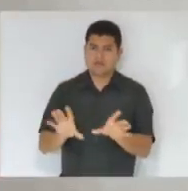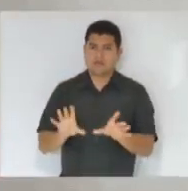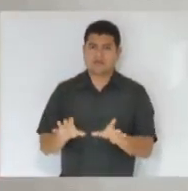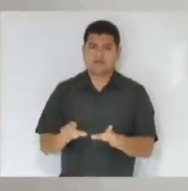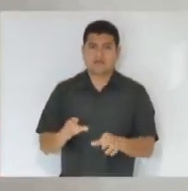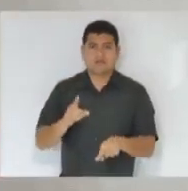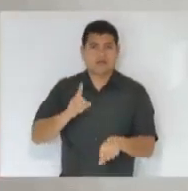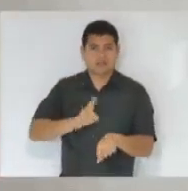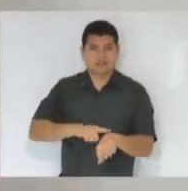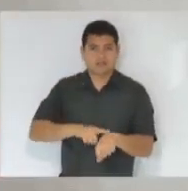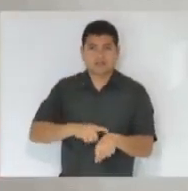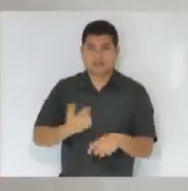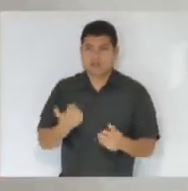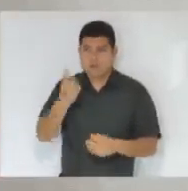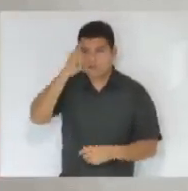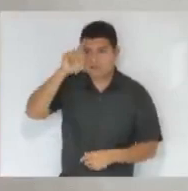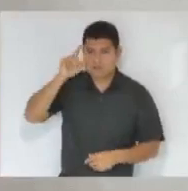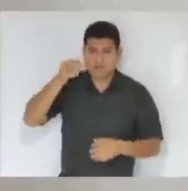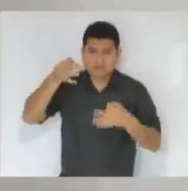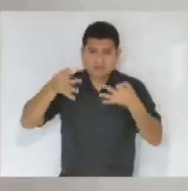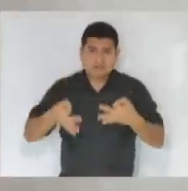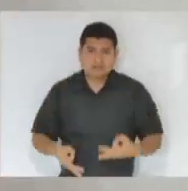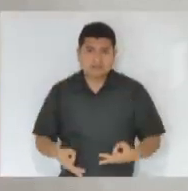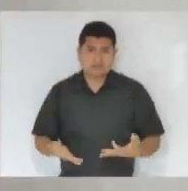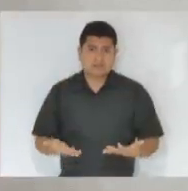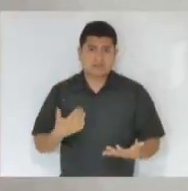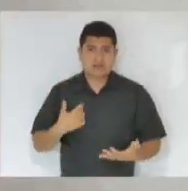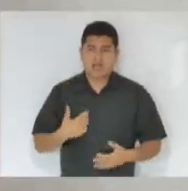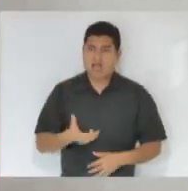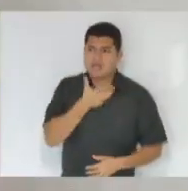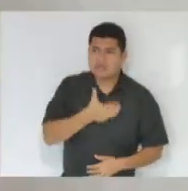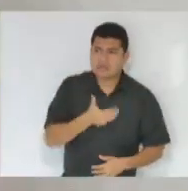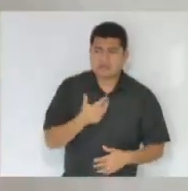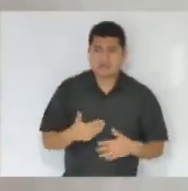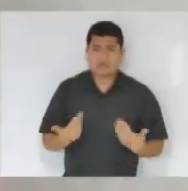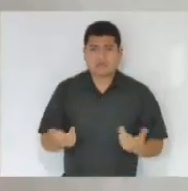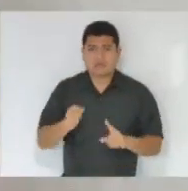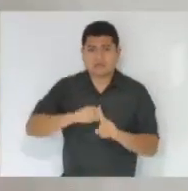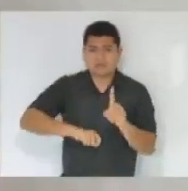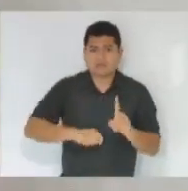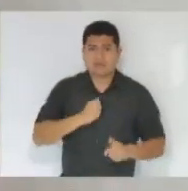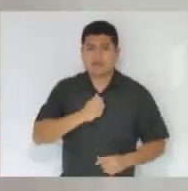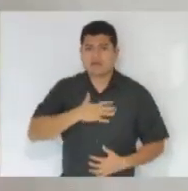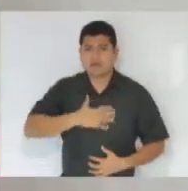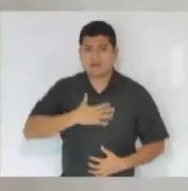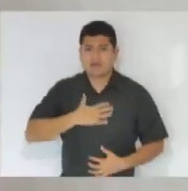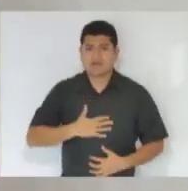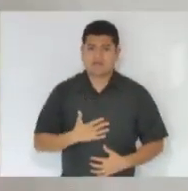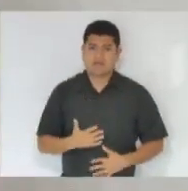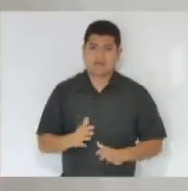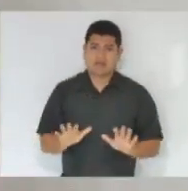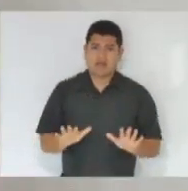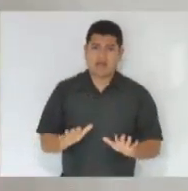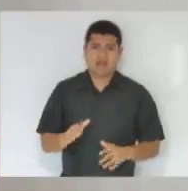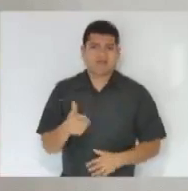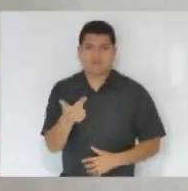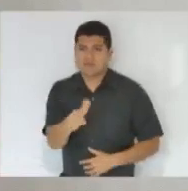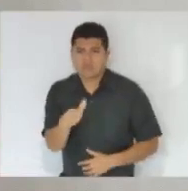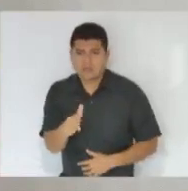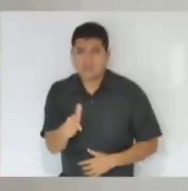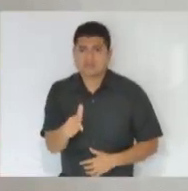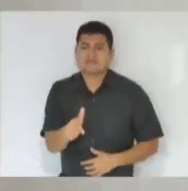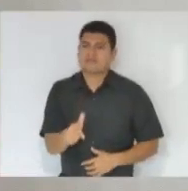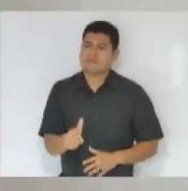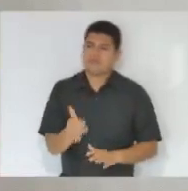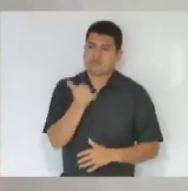sair? É dezembro? Nós vamos dizer que é dezembro. É agosto? É agosto. Não vai ter? Não vai